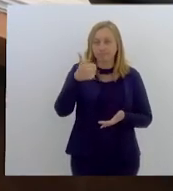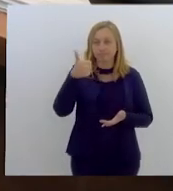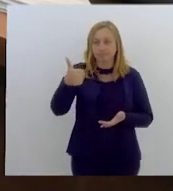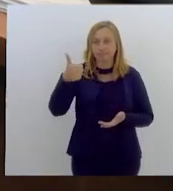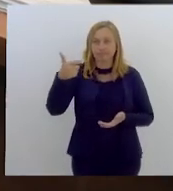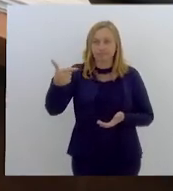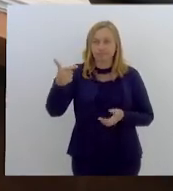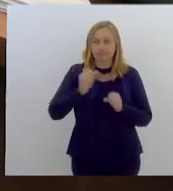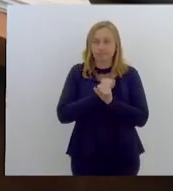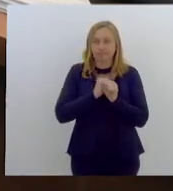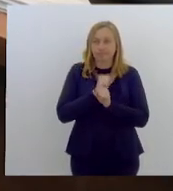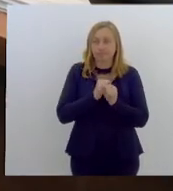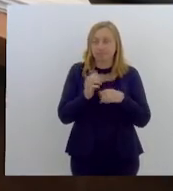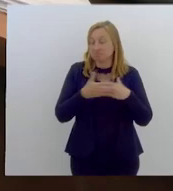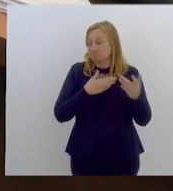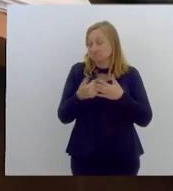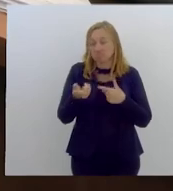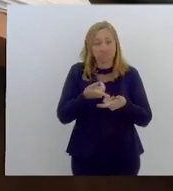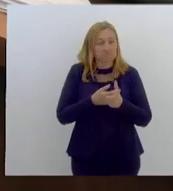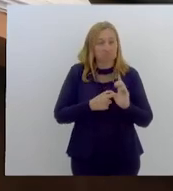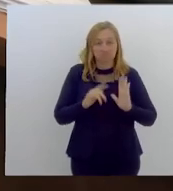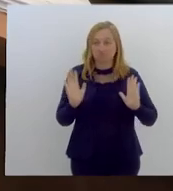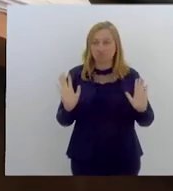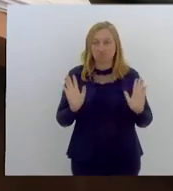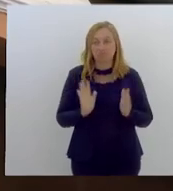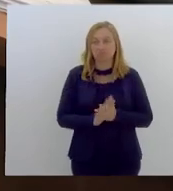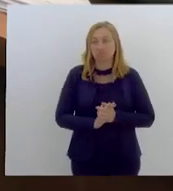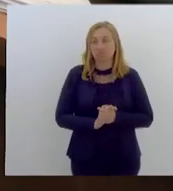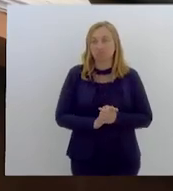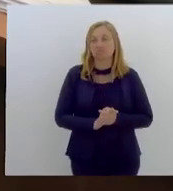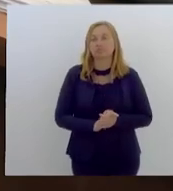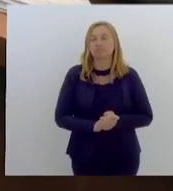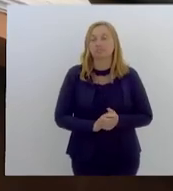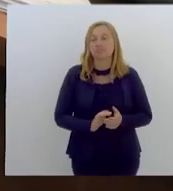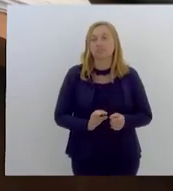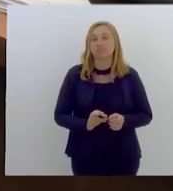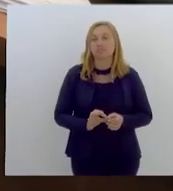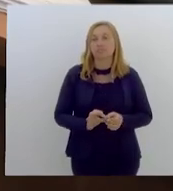anos. A dívida que for. A dívida que for.